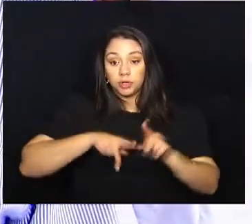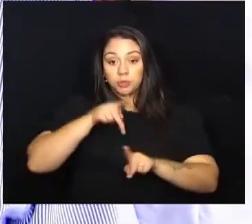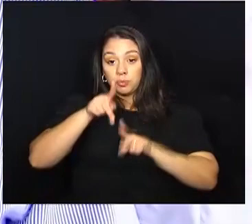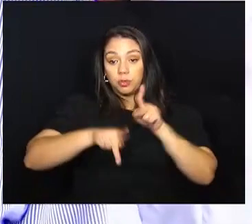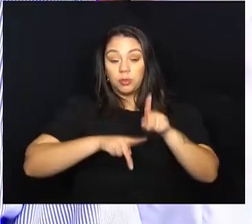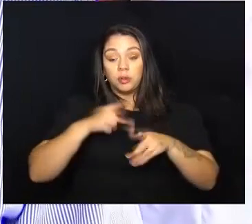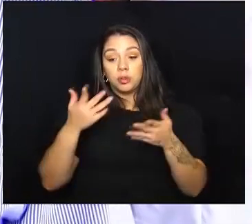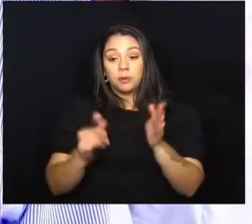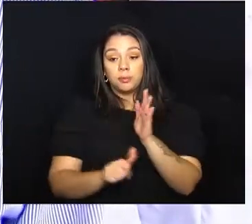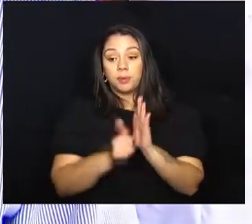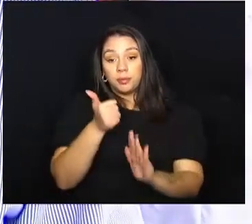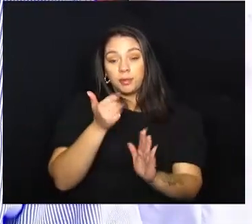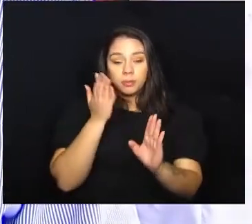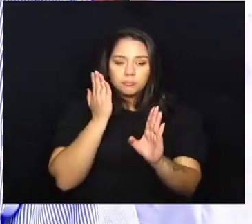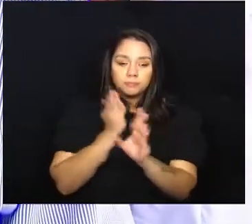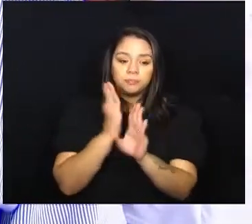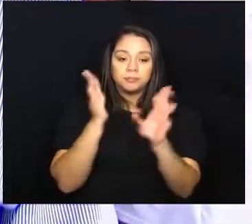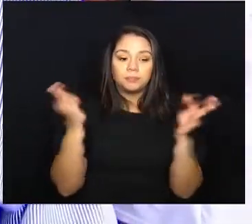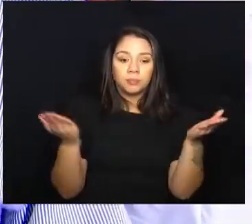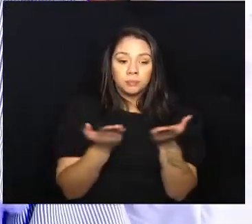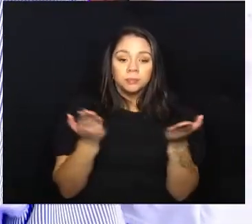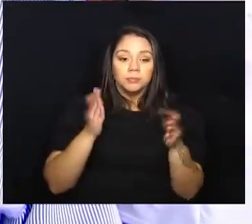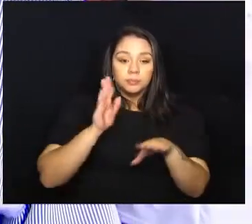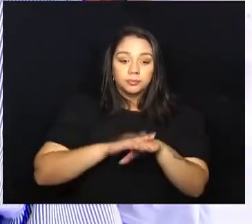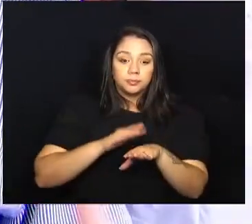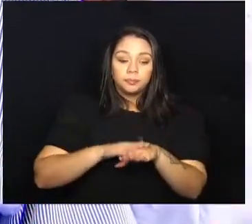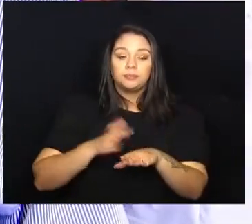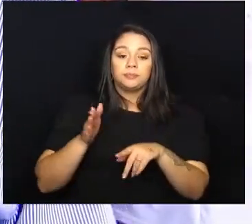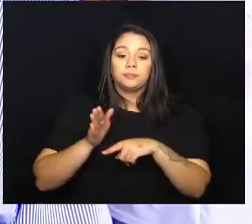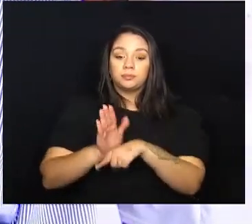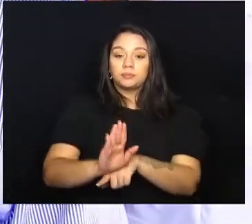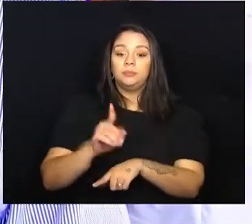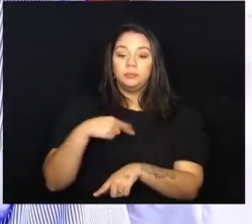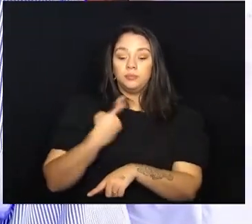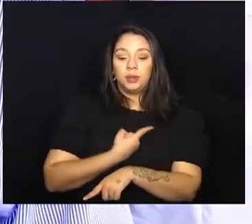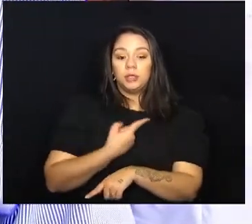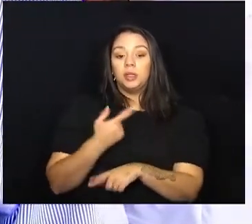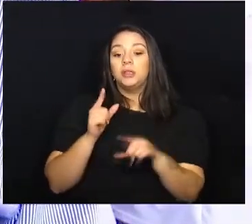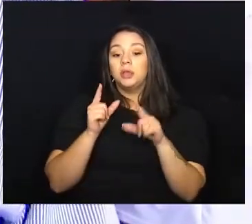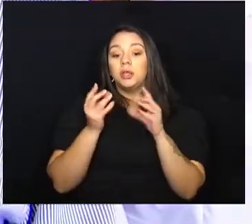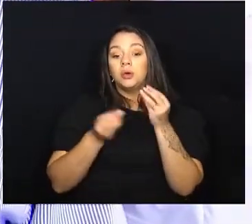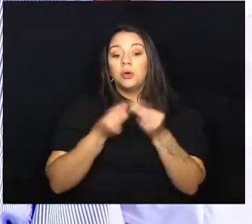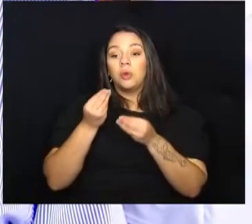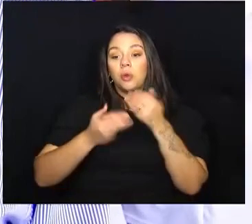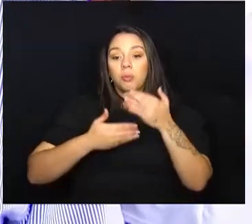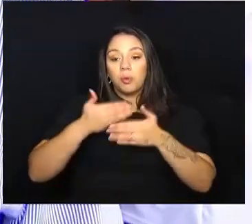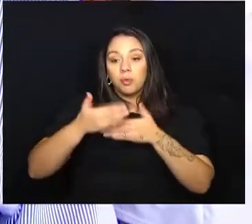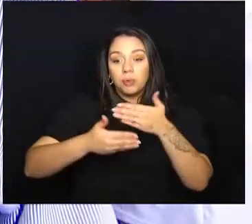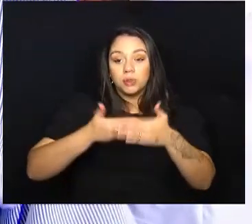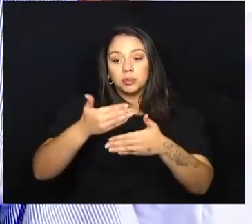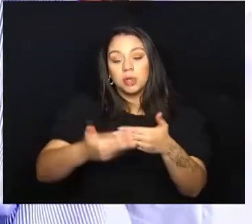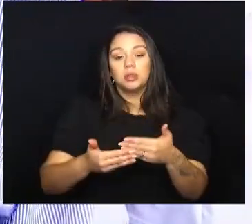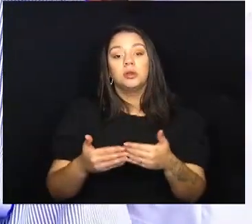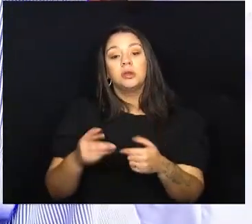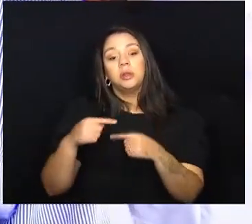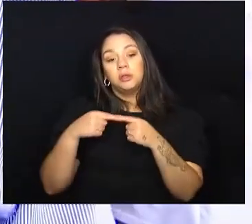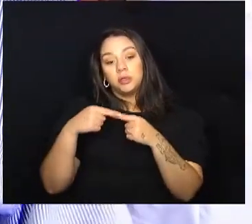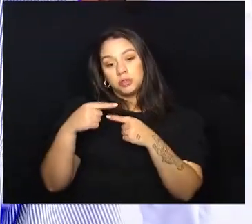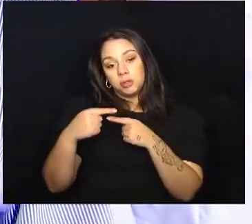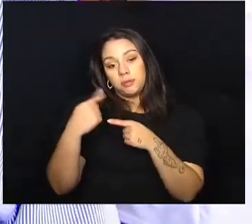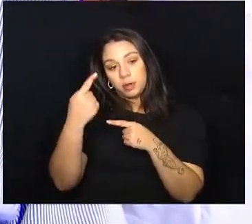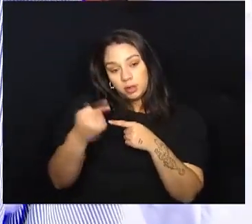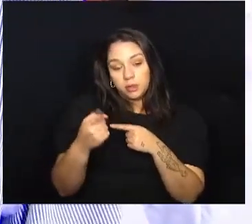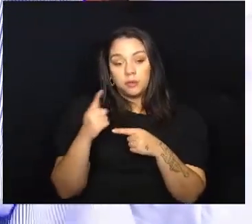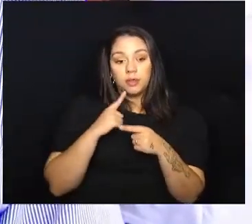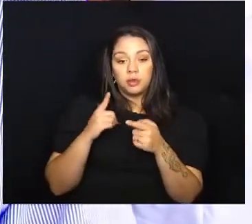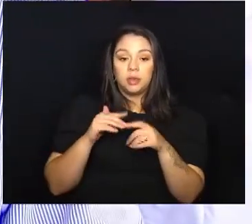esse primeiro diagnóstico que a gente está fazendo hoje vai ajudar a gente a entender todo o processo. E aí, na semana que vem, a gente vai estar fazendo mais